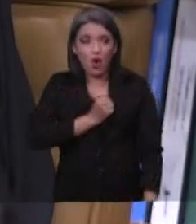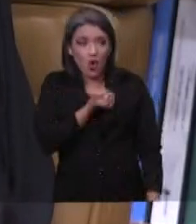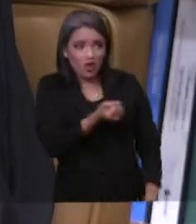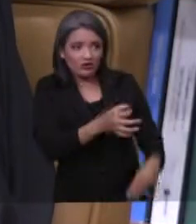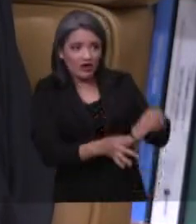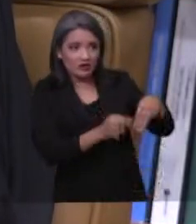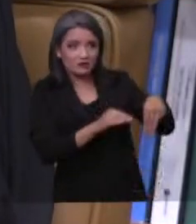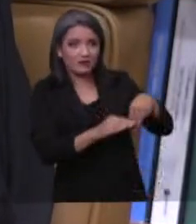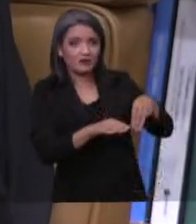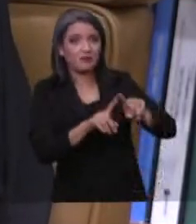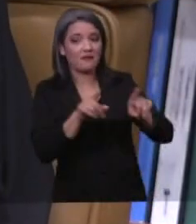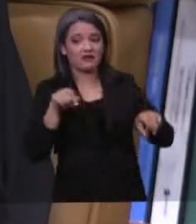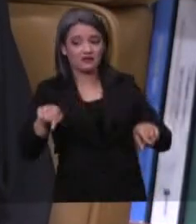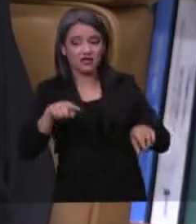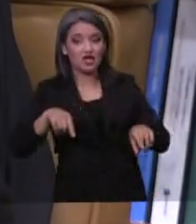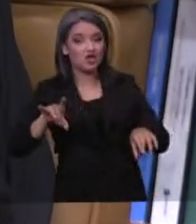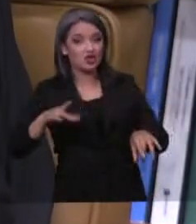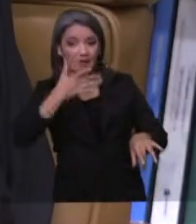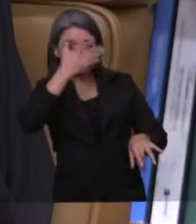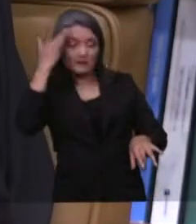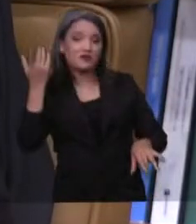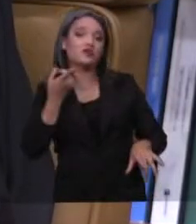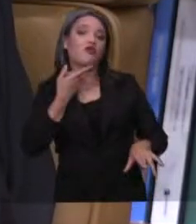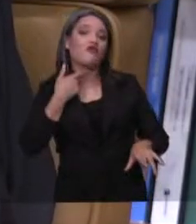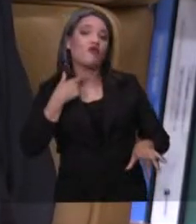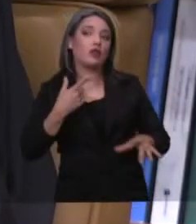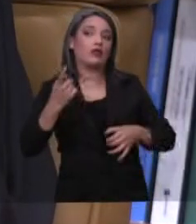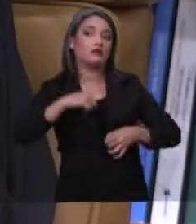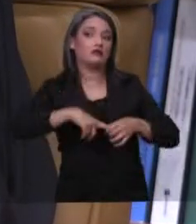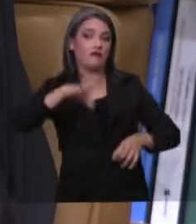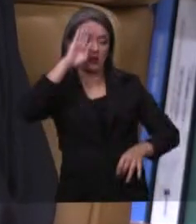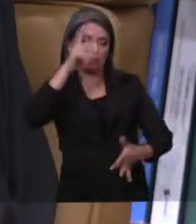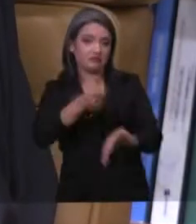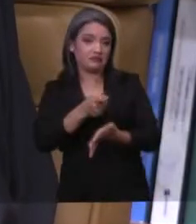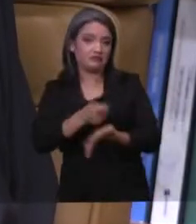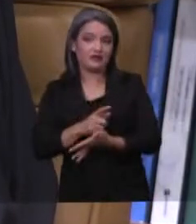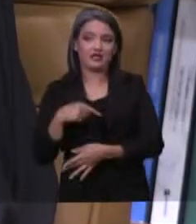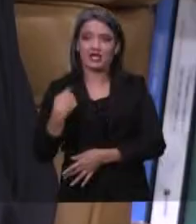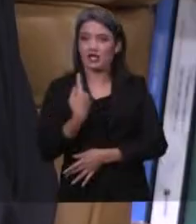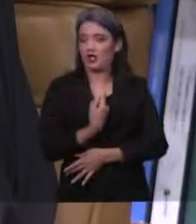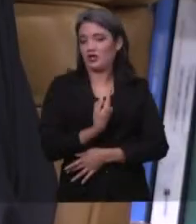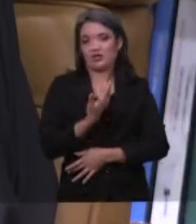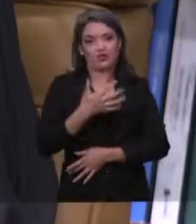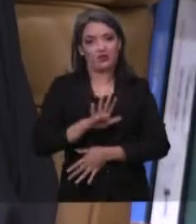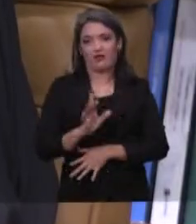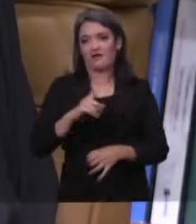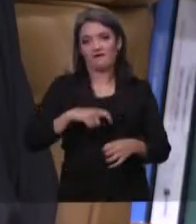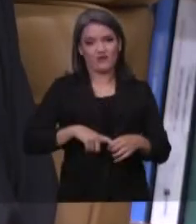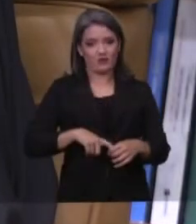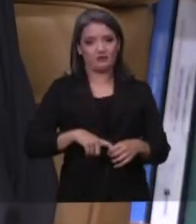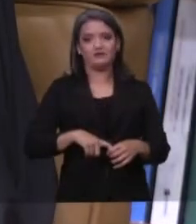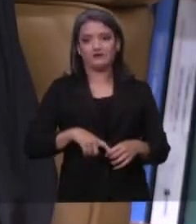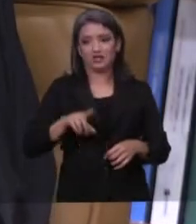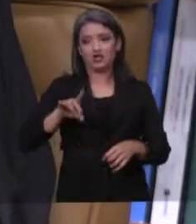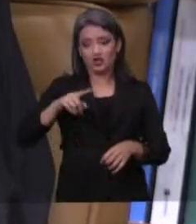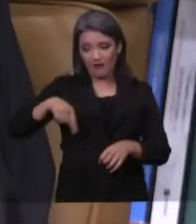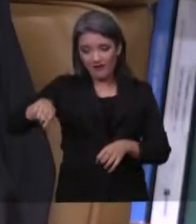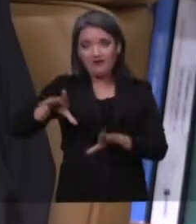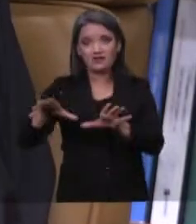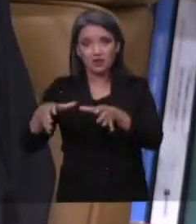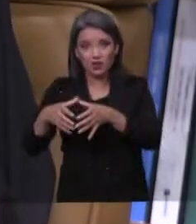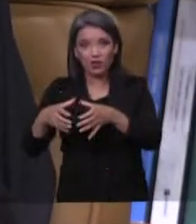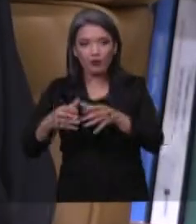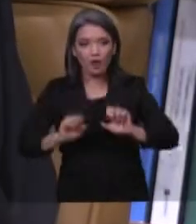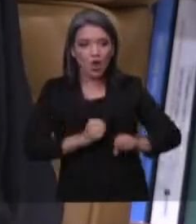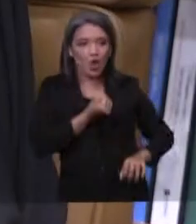queriam a volta desses tempos sombrios que nós não desejamos que voltem jamais. E uma